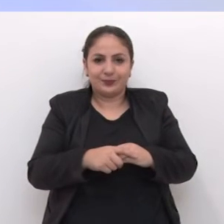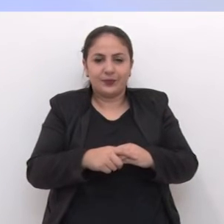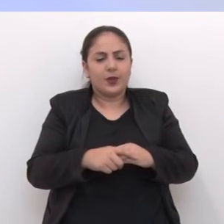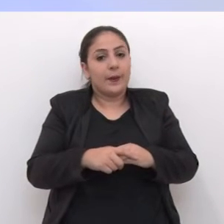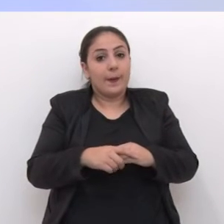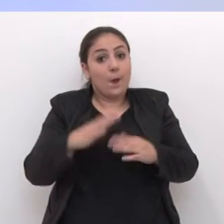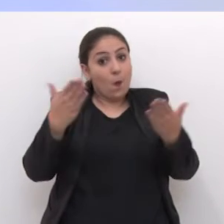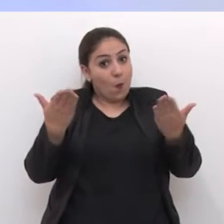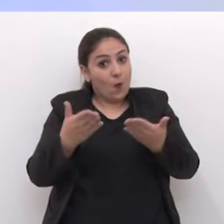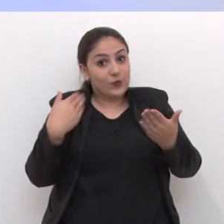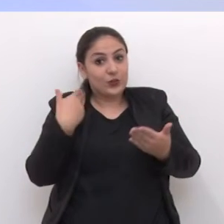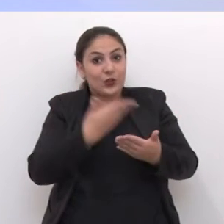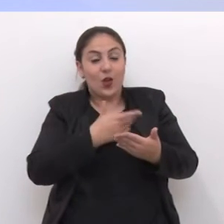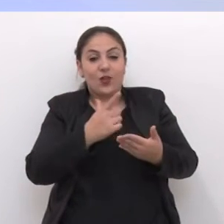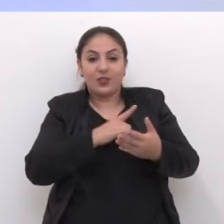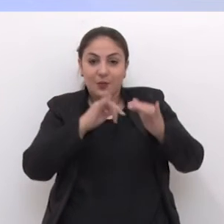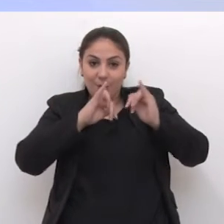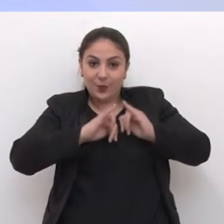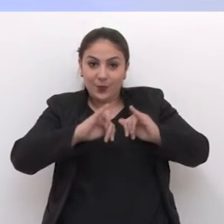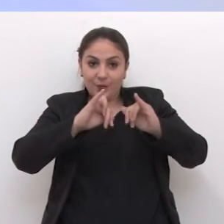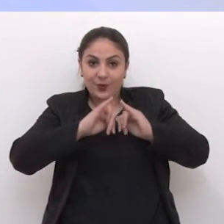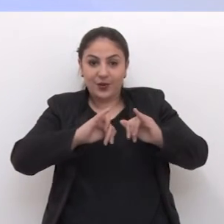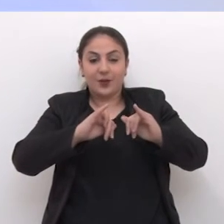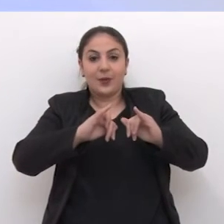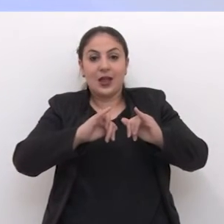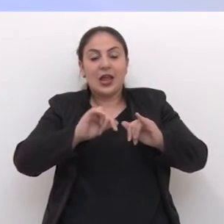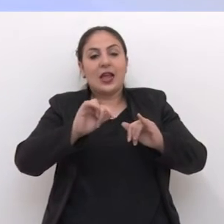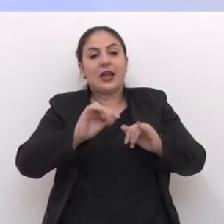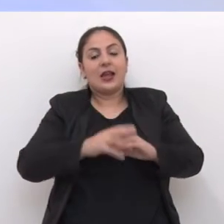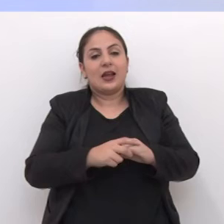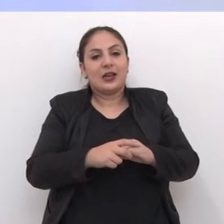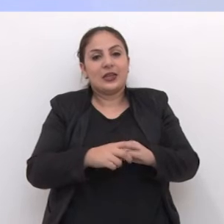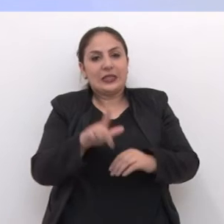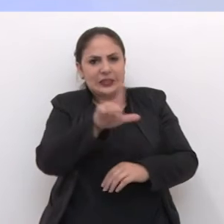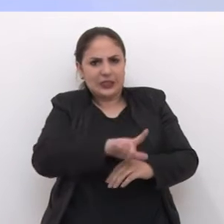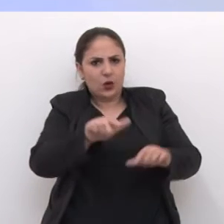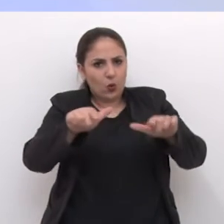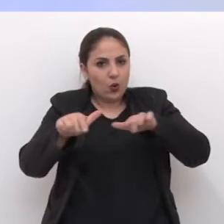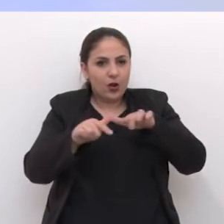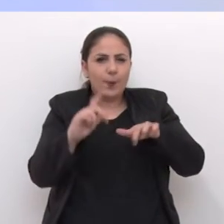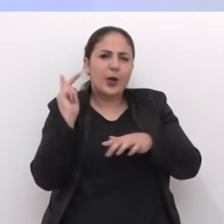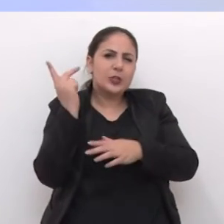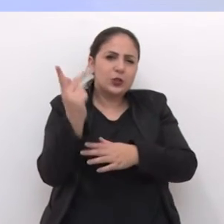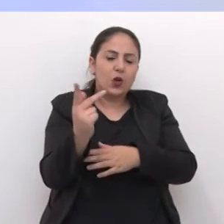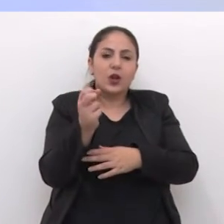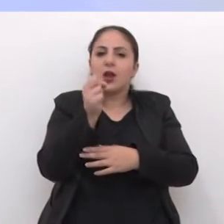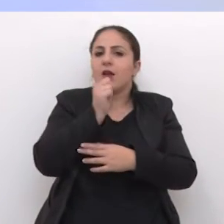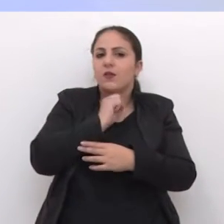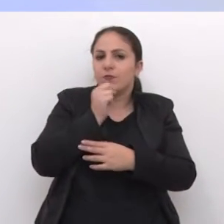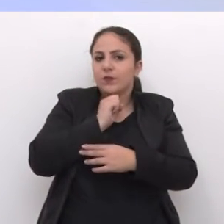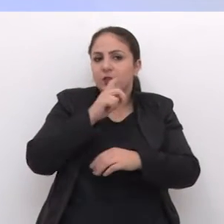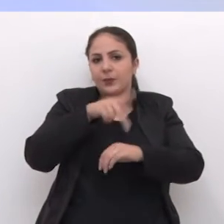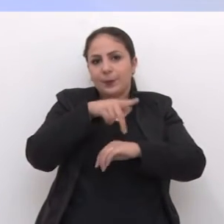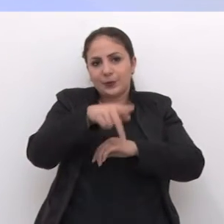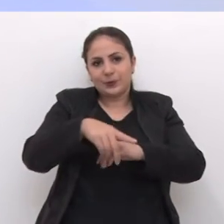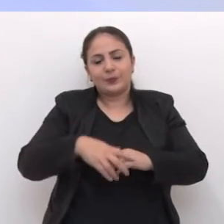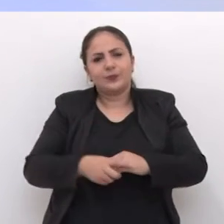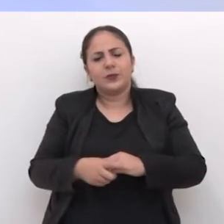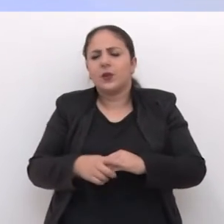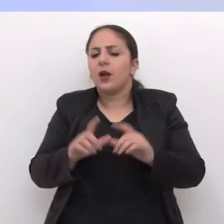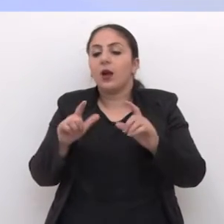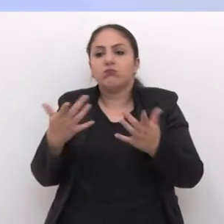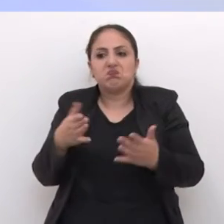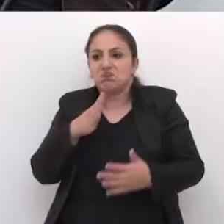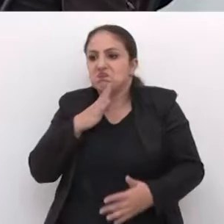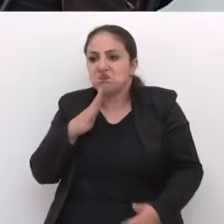a sessão plenária. Para hoje, temos programado o Literatura Local, com uma breve história do envelhecer em